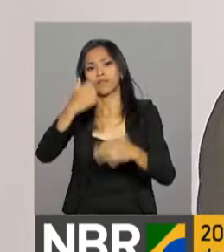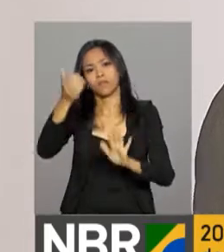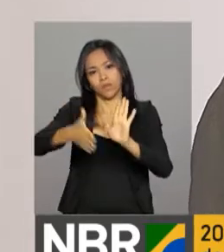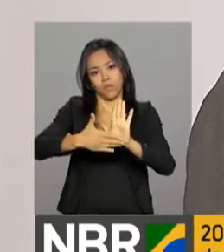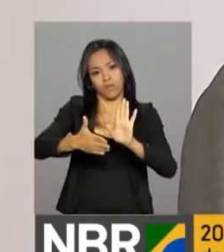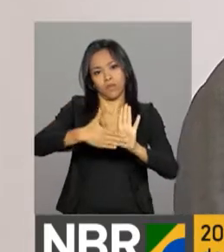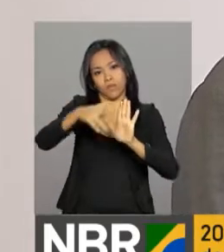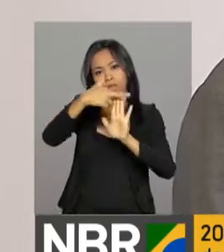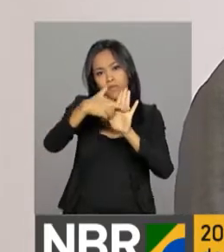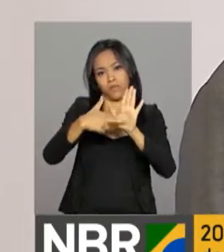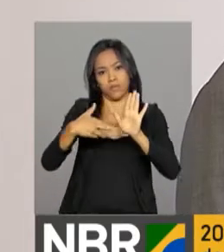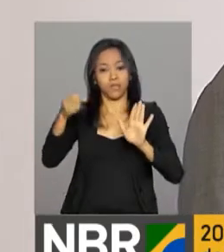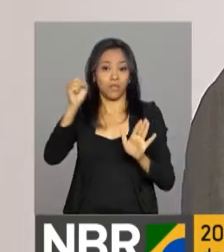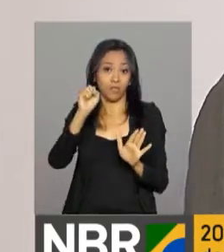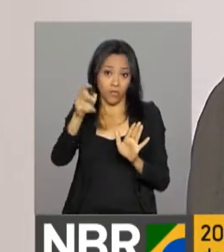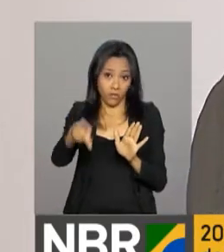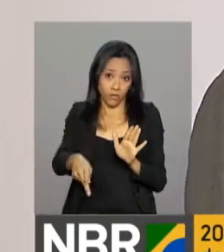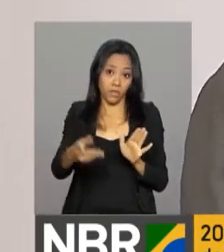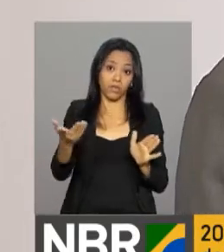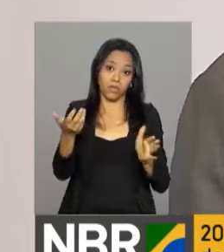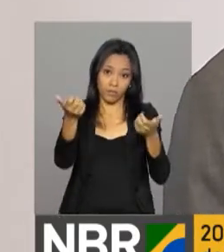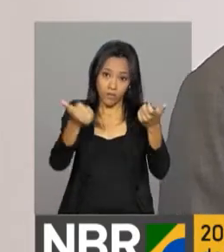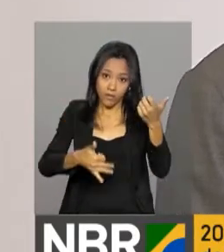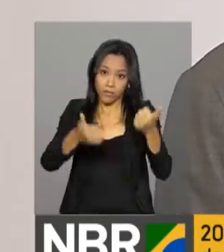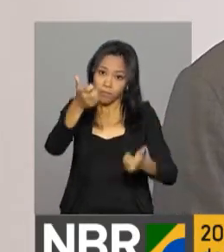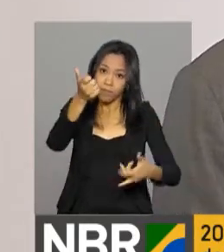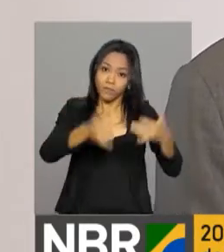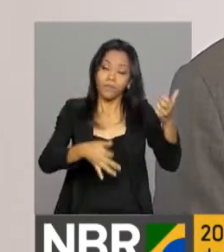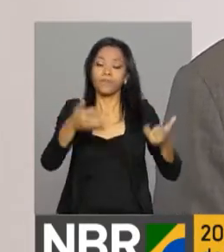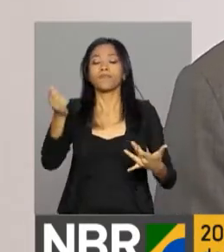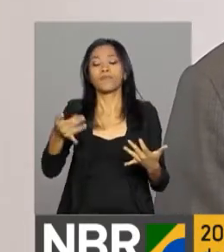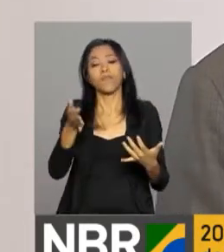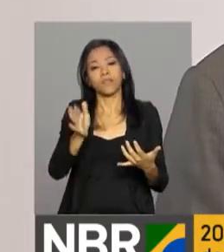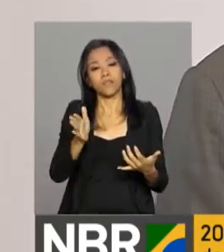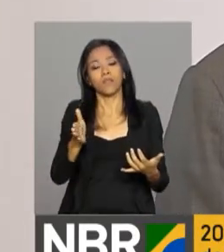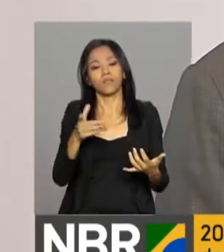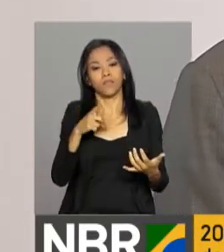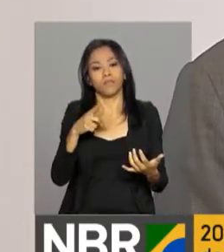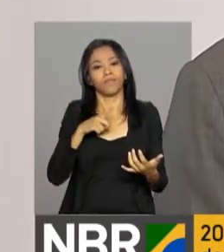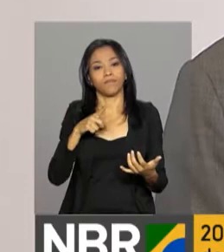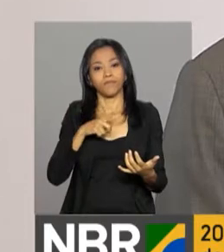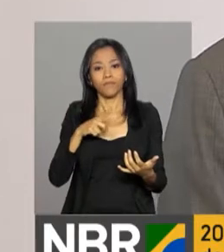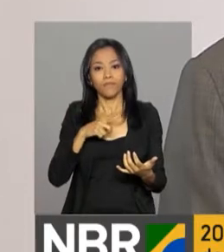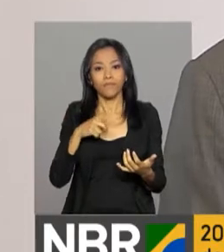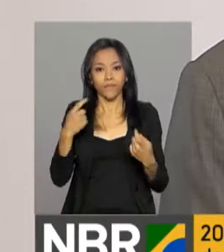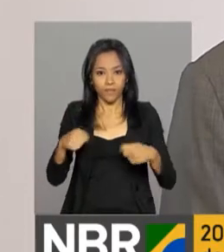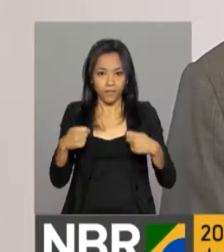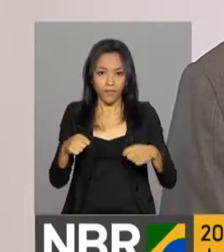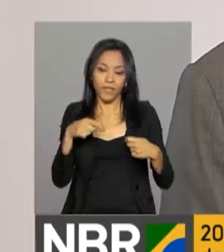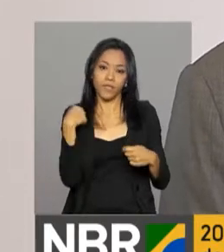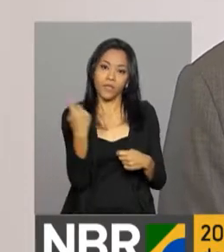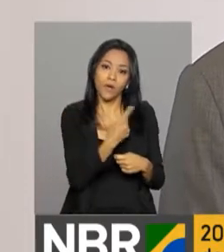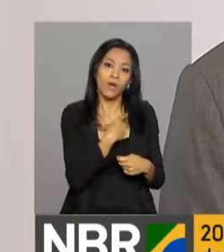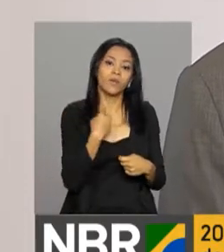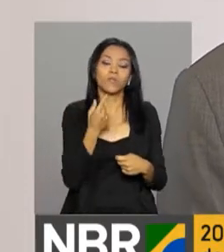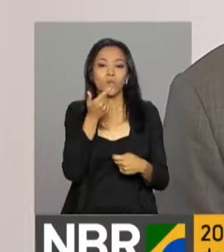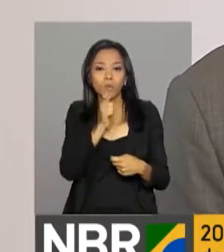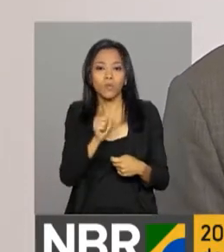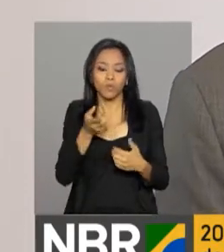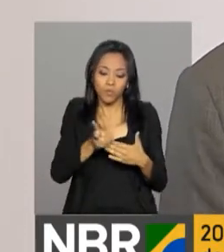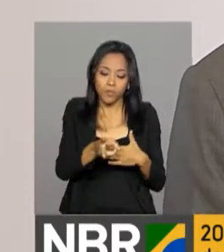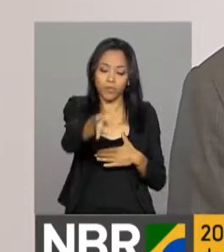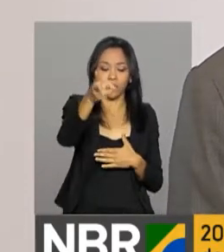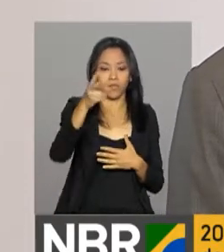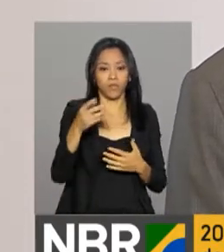que jamais esteve enterrada bota dizer sempre esteve a mostra sempre esteve na superfície para que nós possamos levá lo adiante mas eu